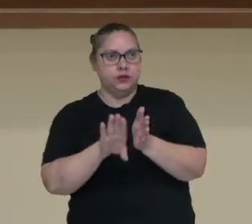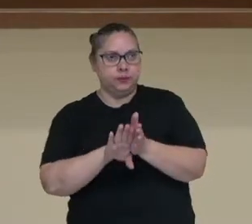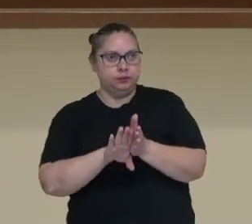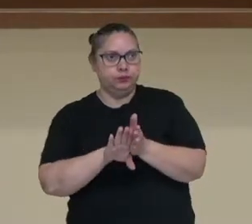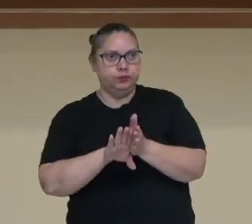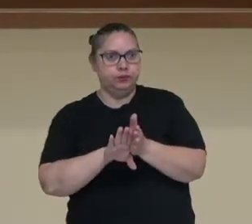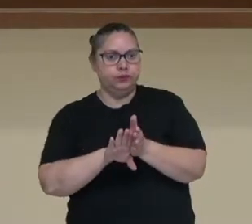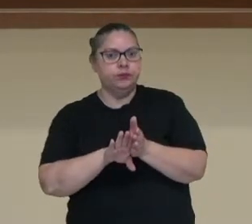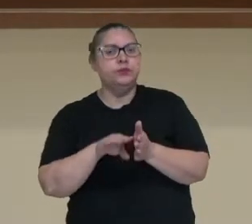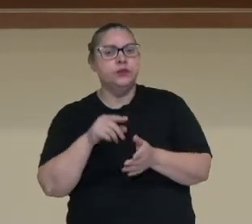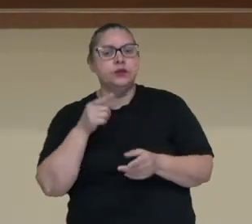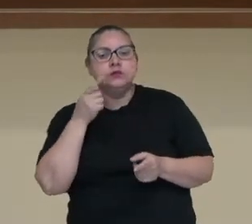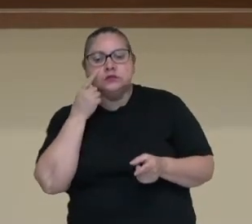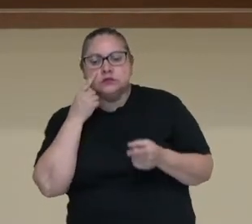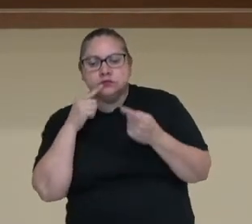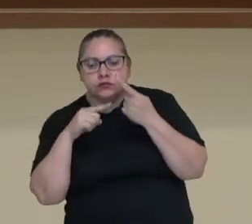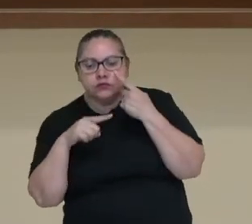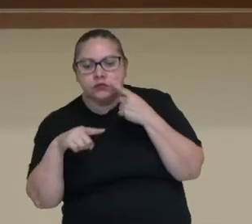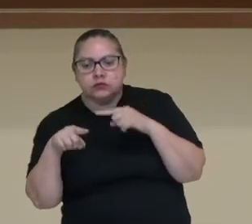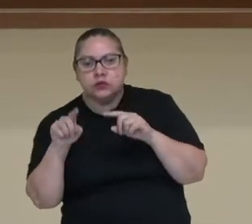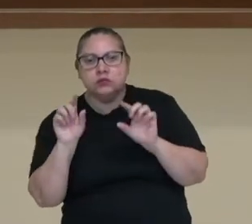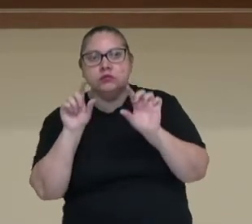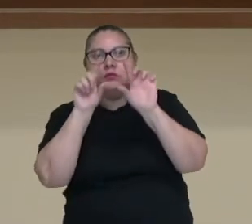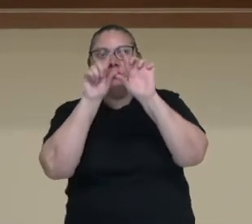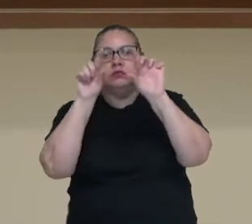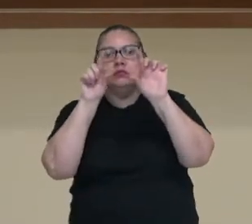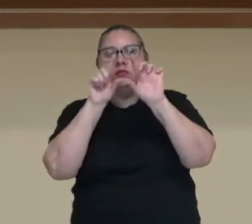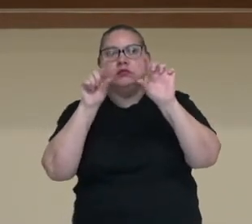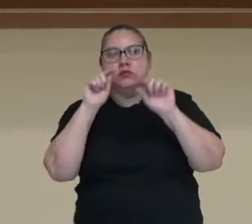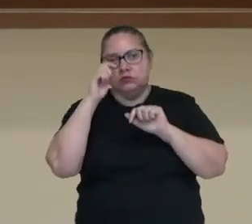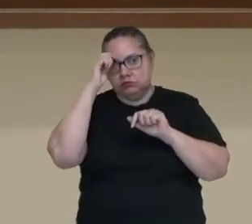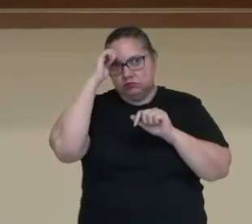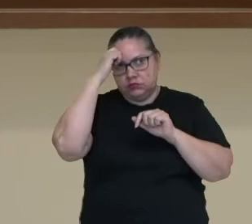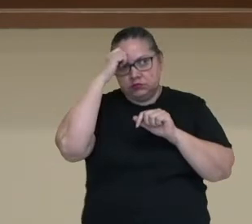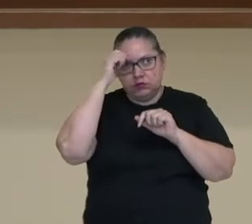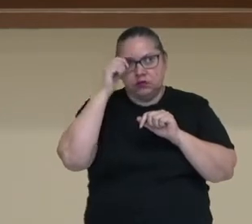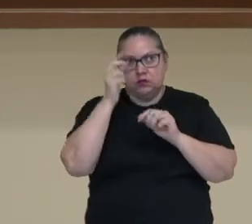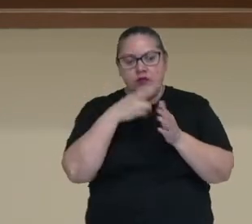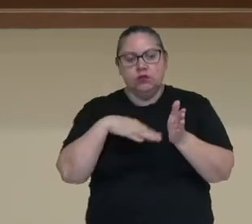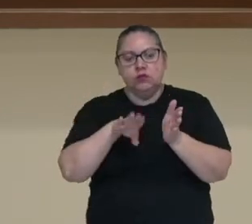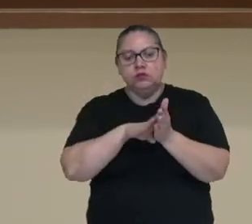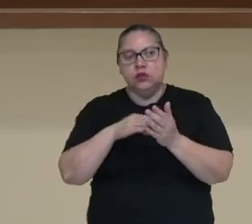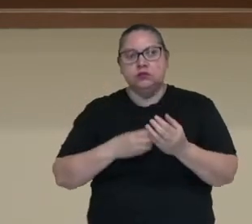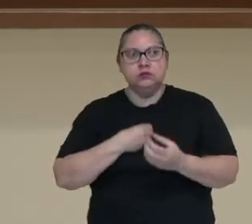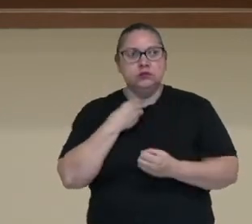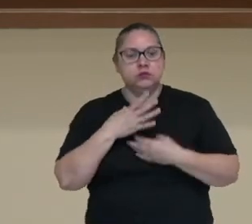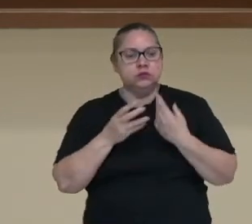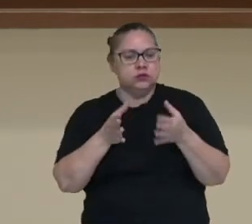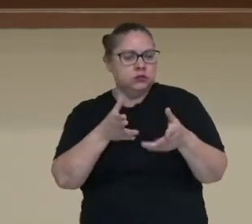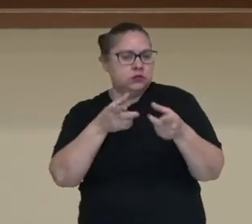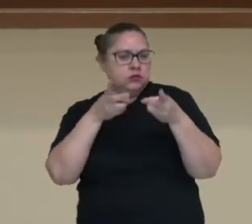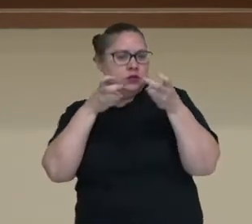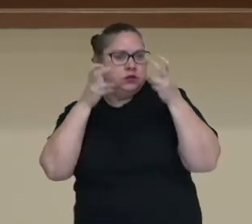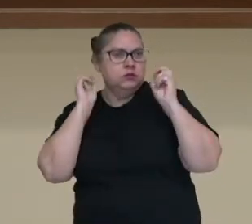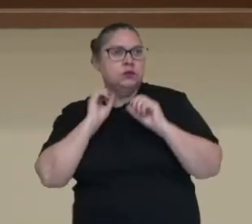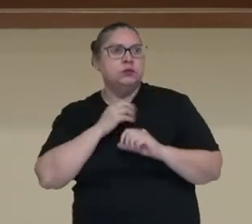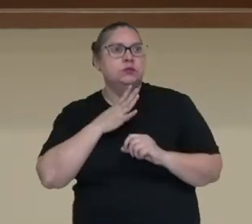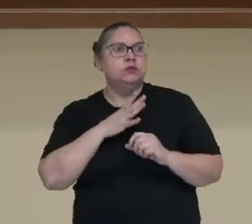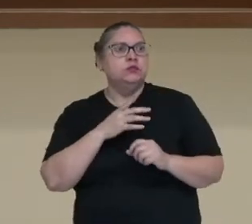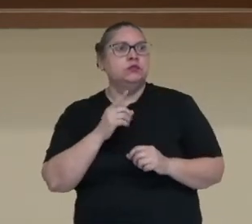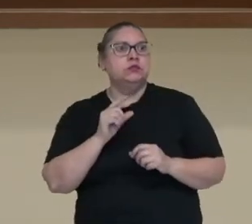Voltei. Estamos analisando essa estrofe, ó. Vou voltar aqui no poema para você perceber bem, ó.